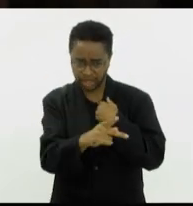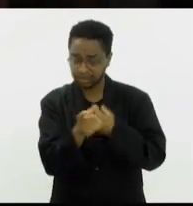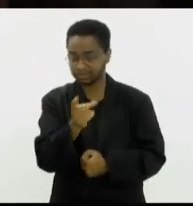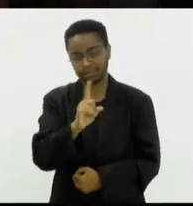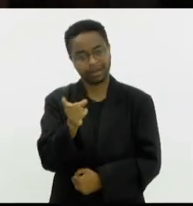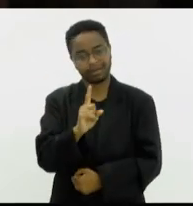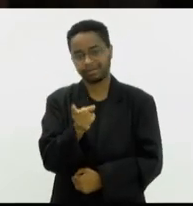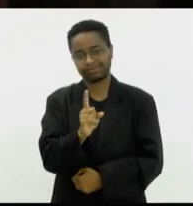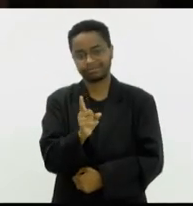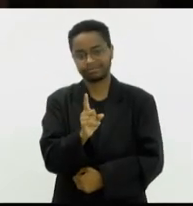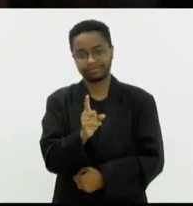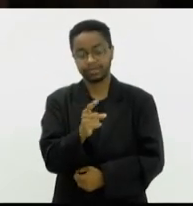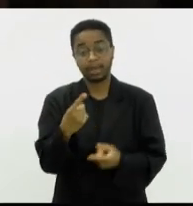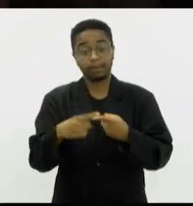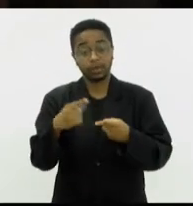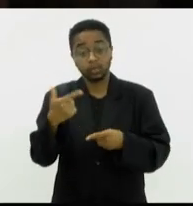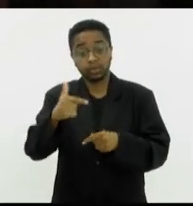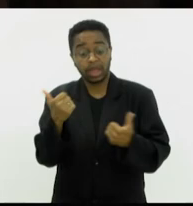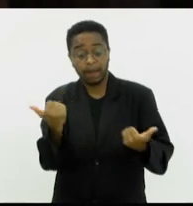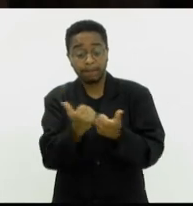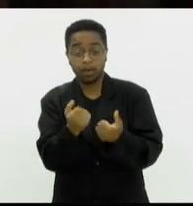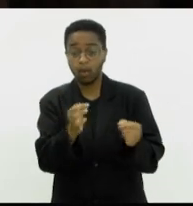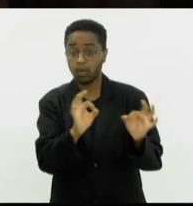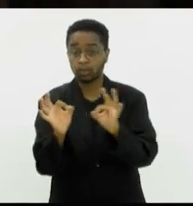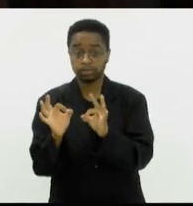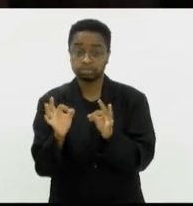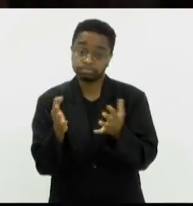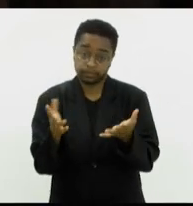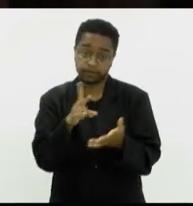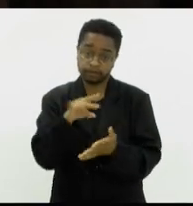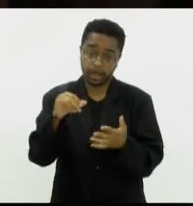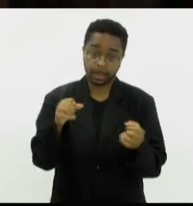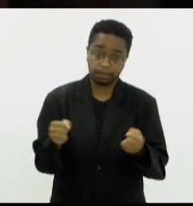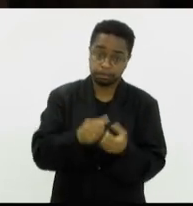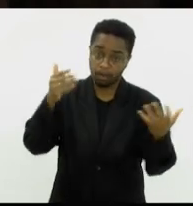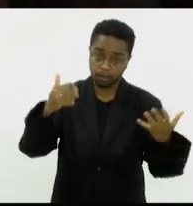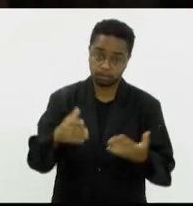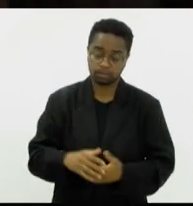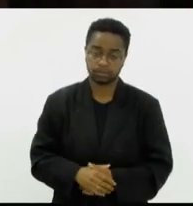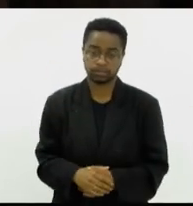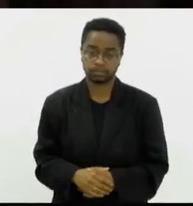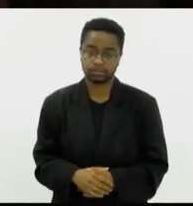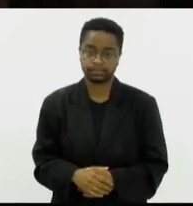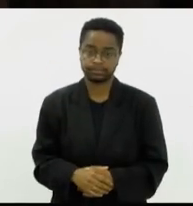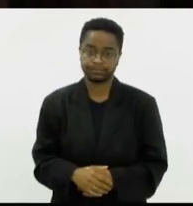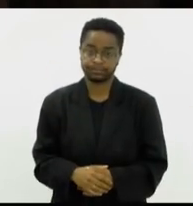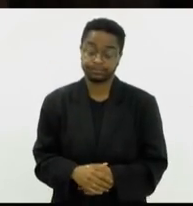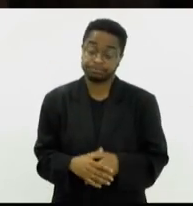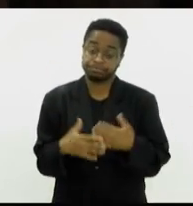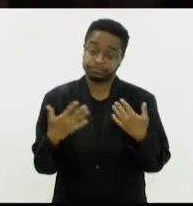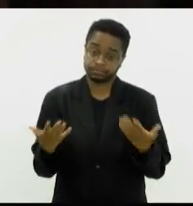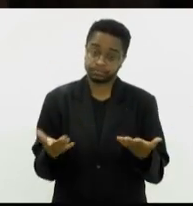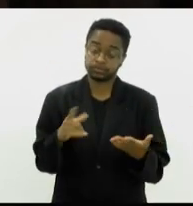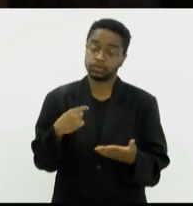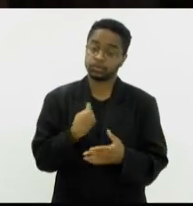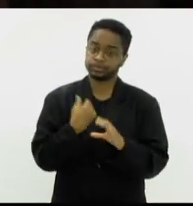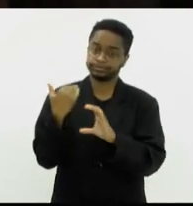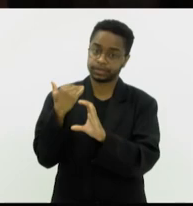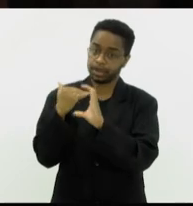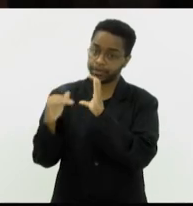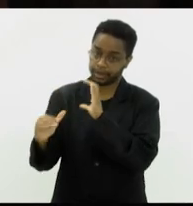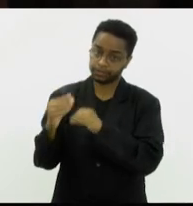anjo quem não tem suporte uma hora explode Mas vamos mandar um e-mail